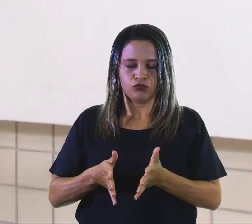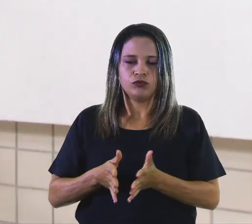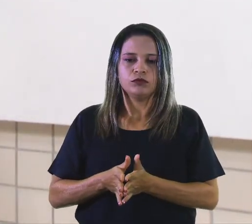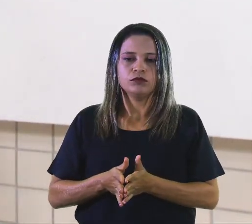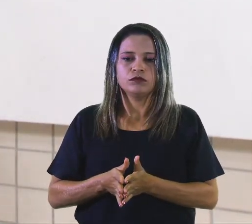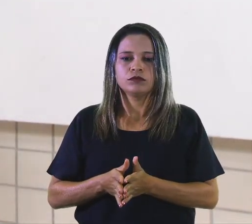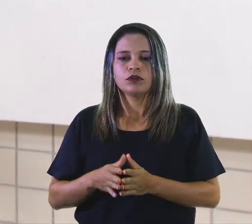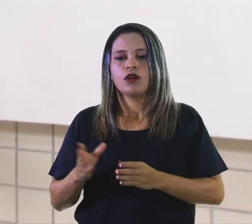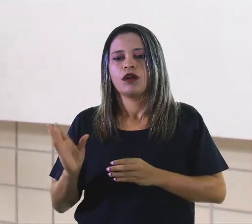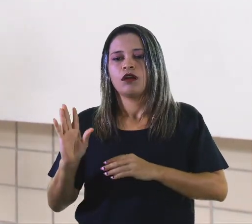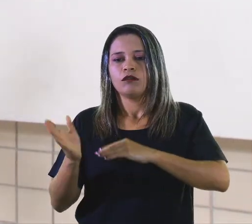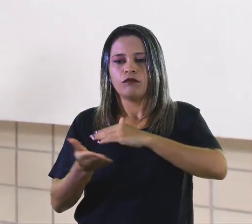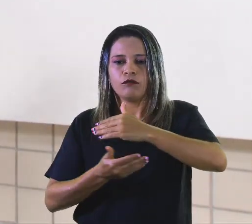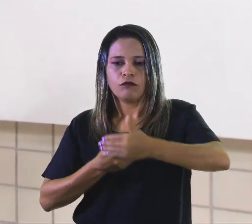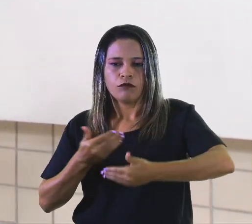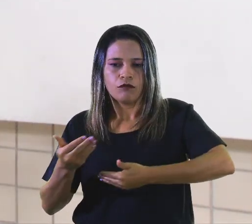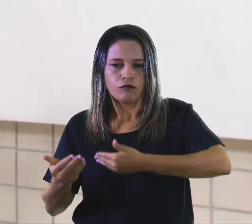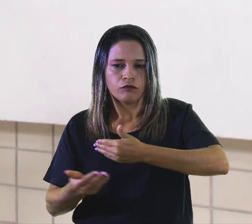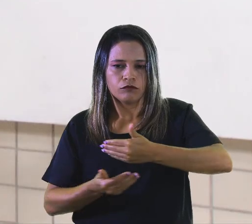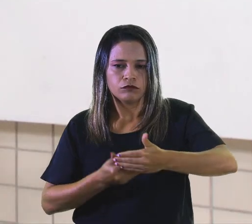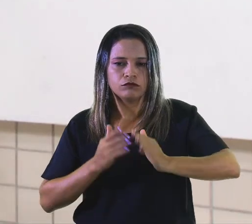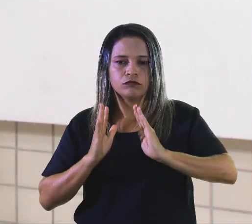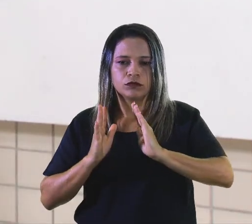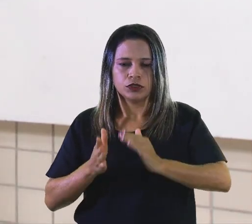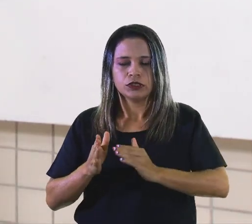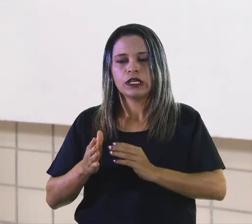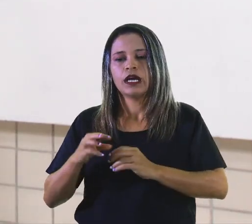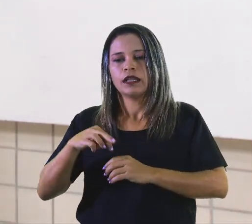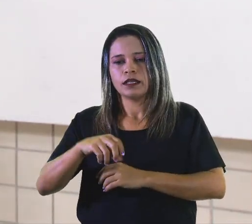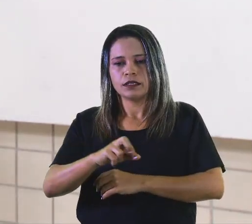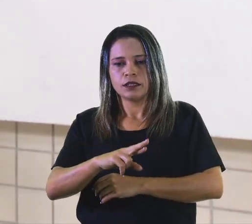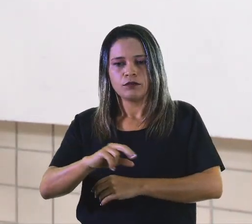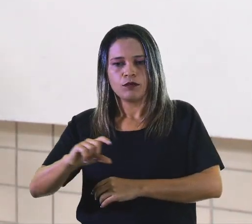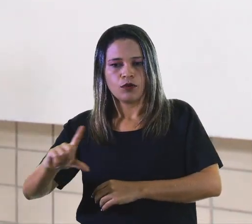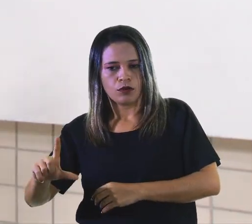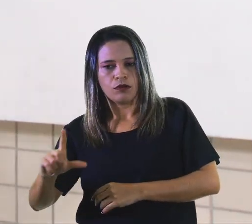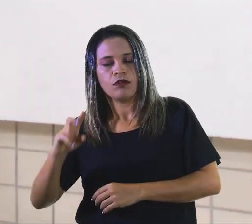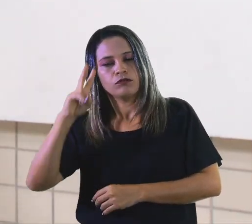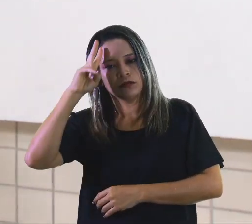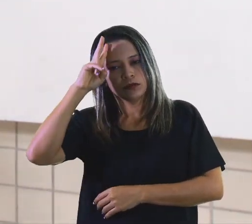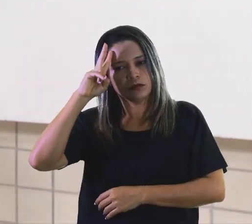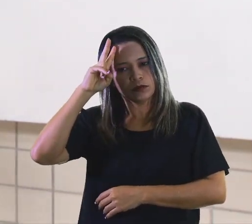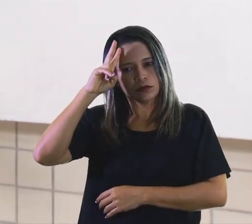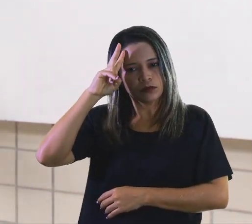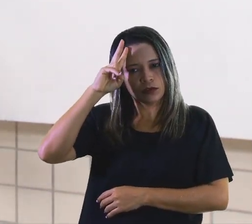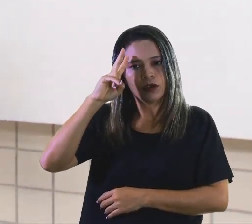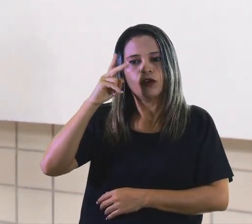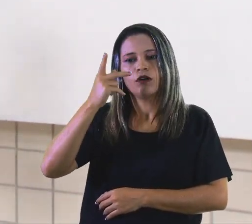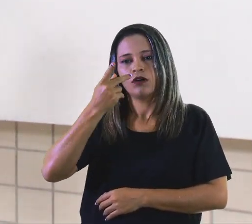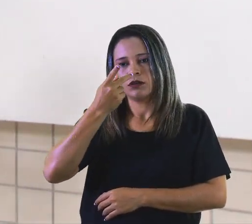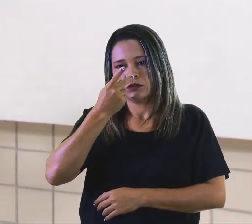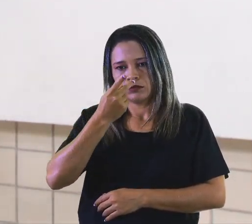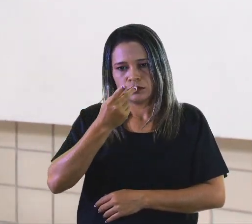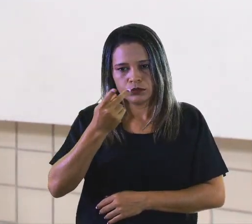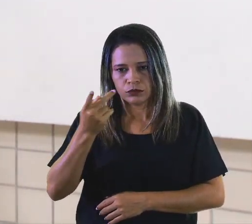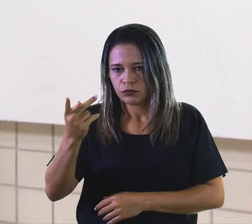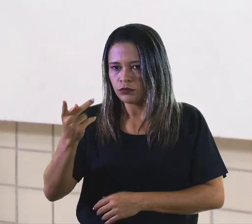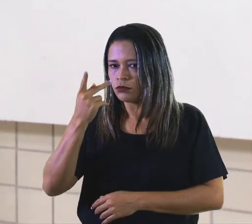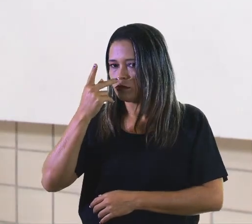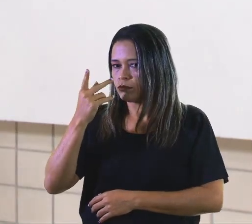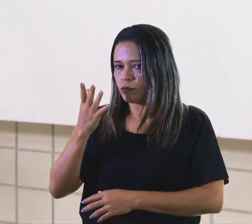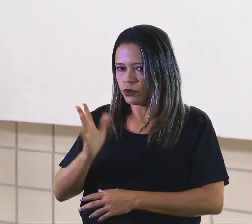uma envolvida aí na questão da moral da história, né, de Pinóquio, da questão do falar